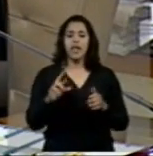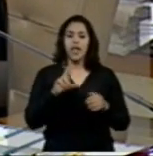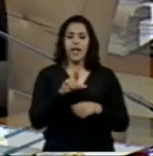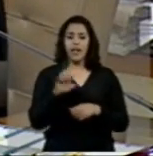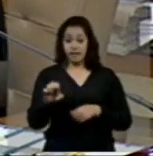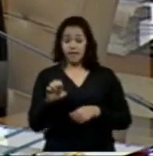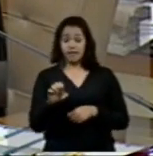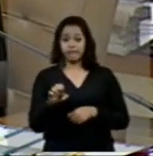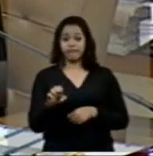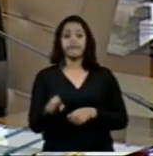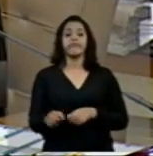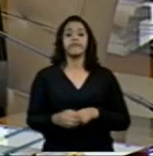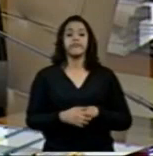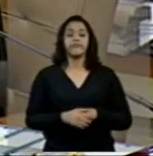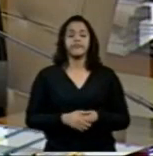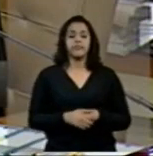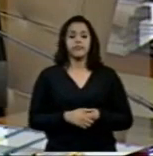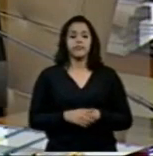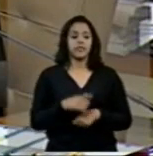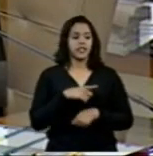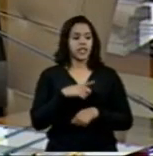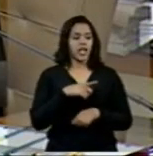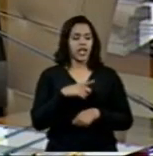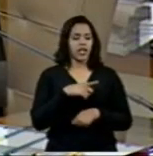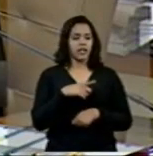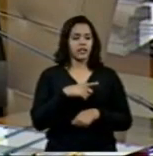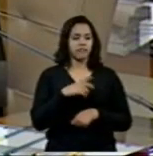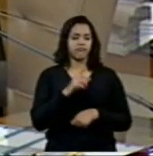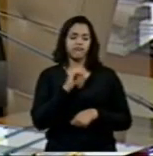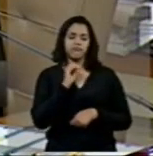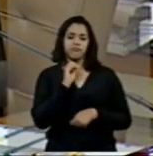recurso extraordinário da